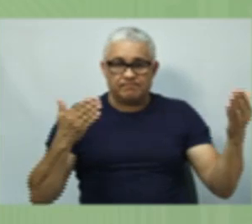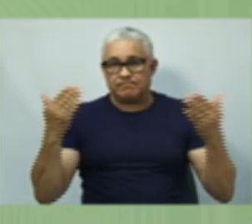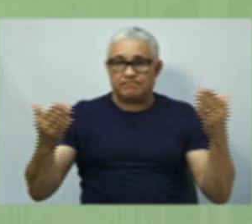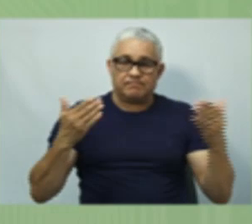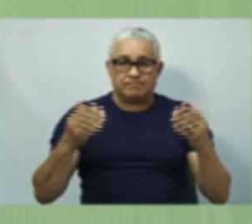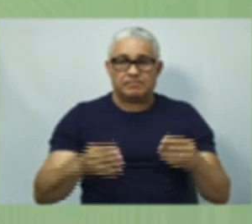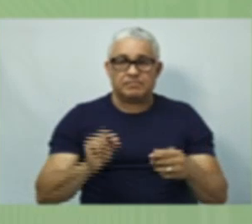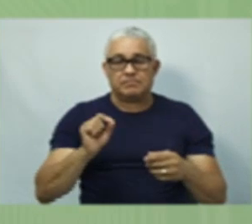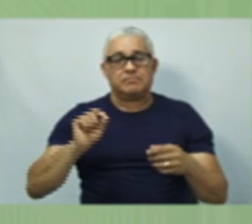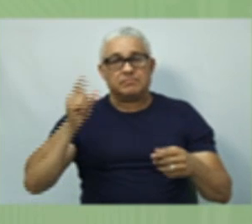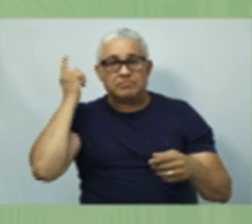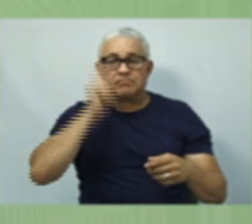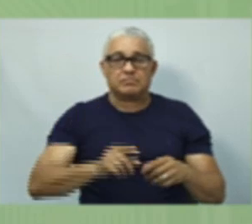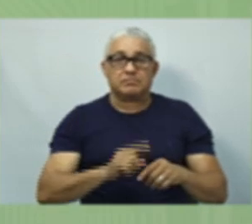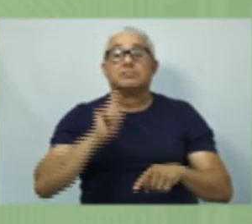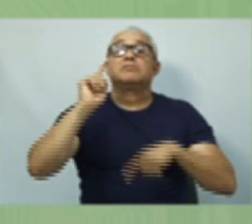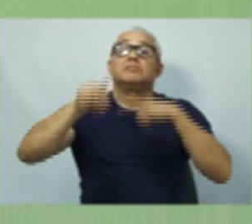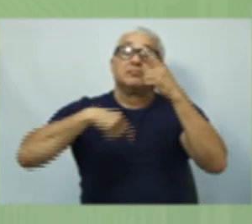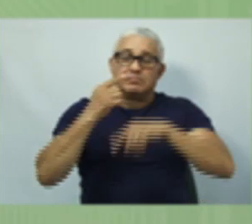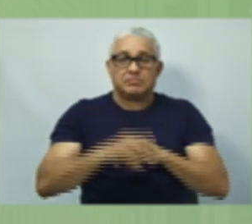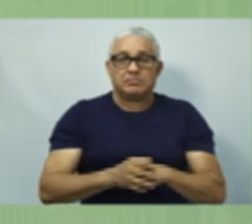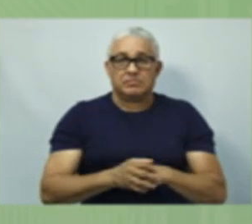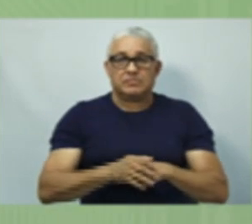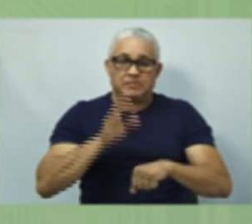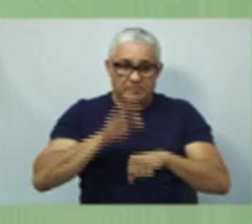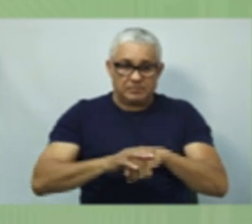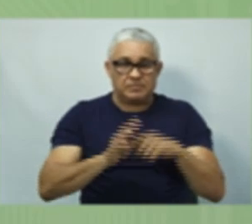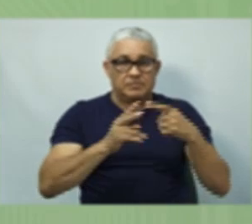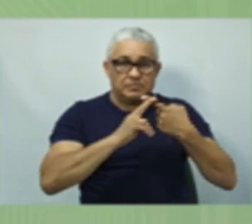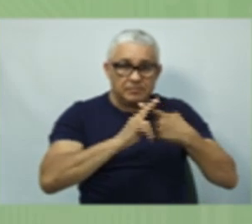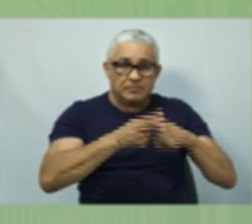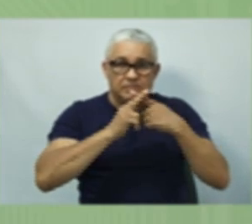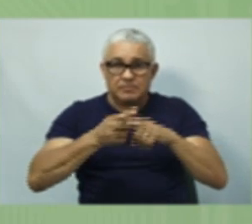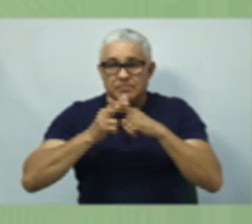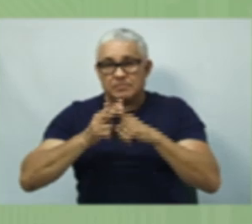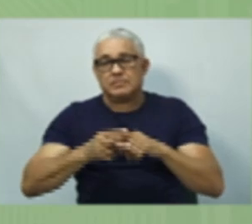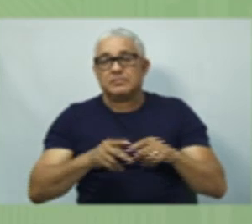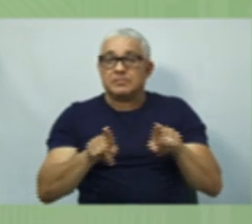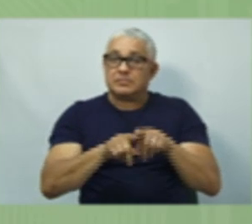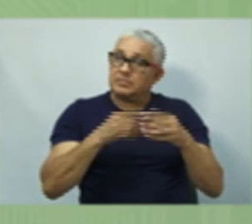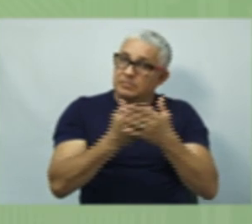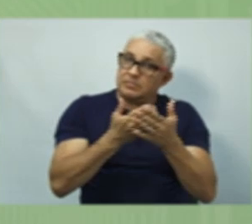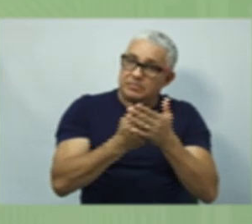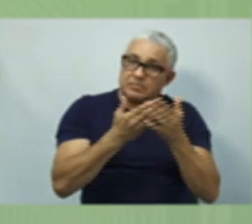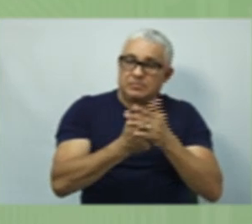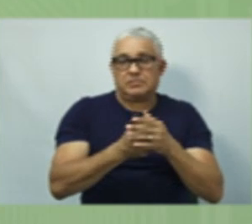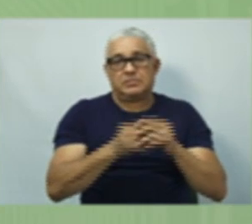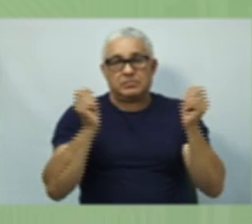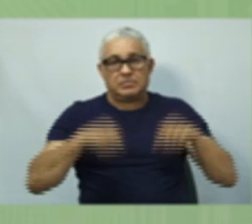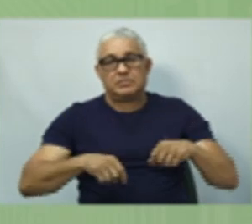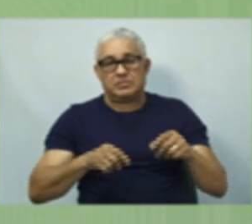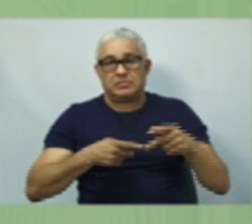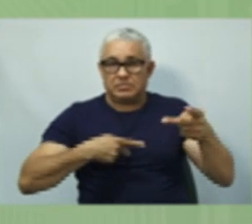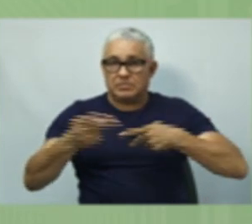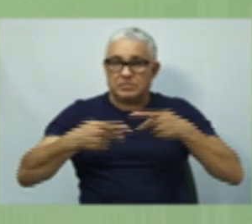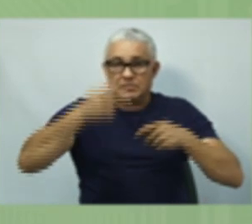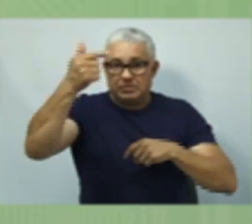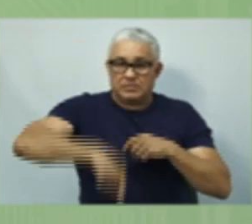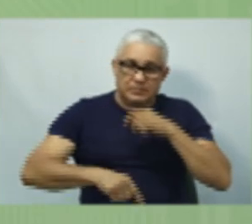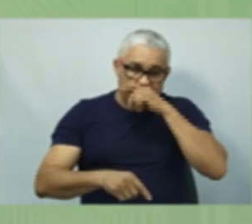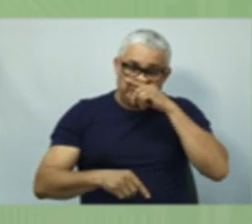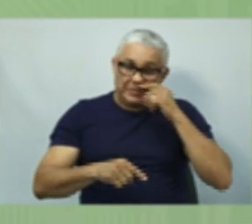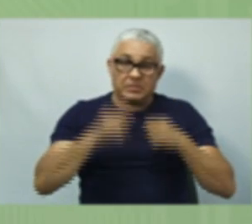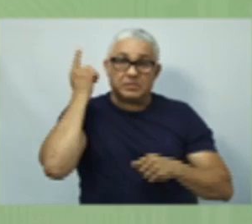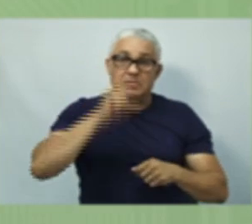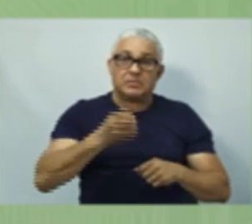os resultados e depois eu vou agir corretivamente, que eu vou estudar os resultados para que eu possa planejar novamente e atingir